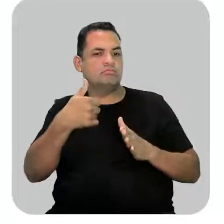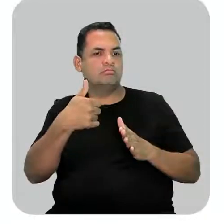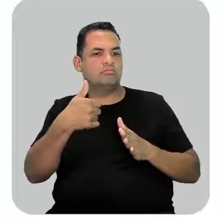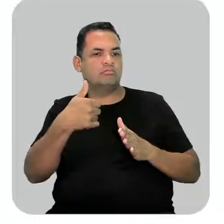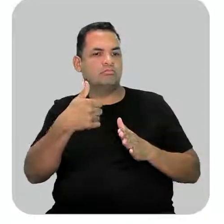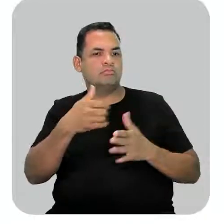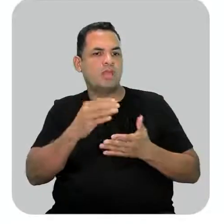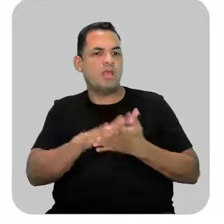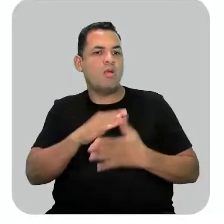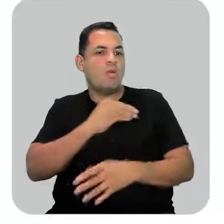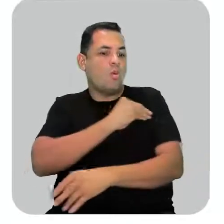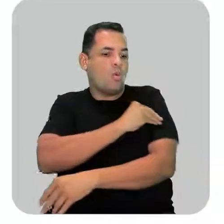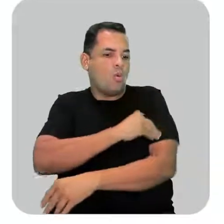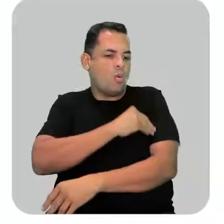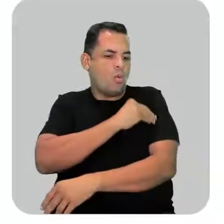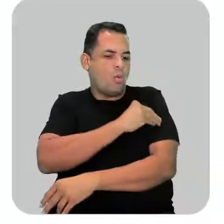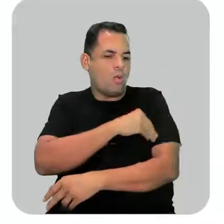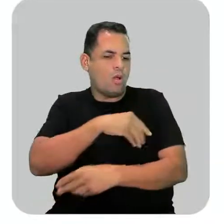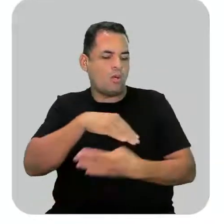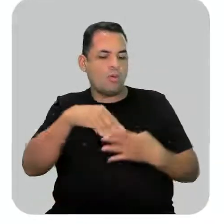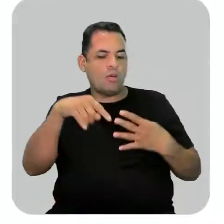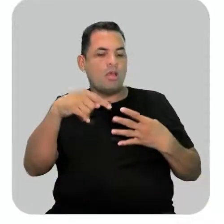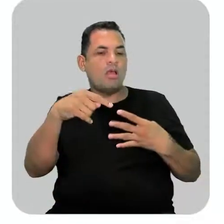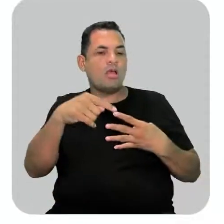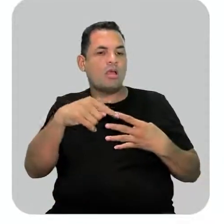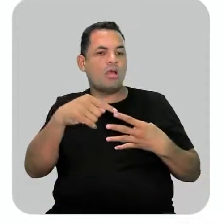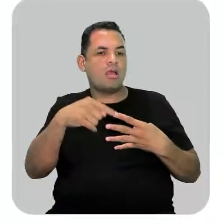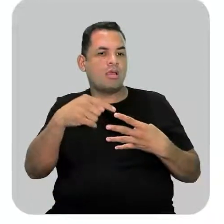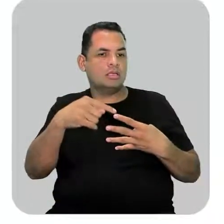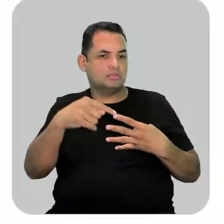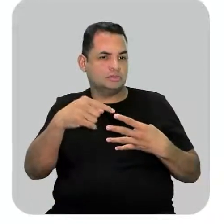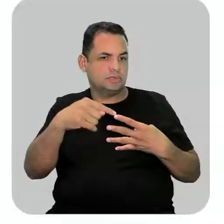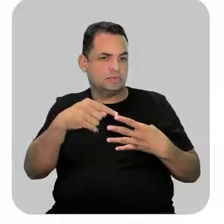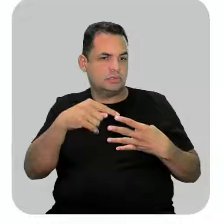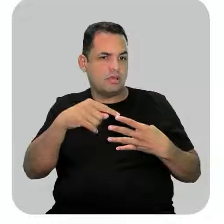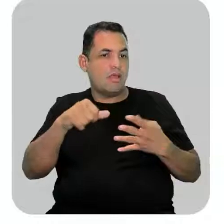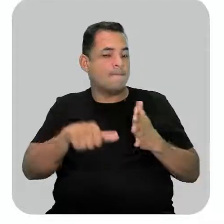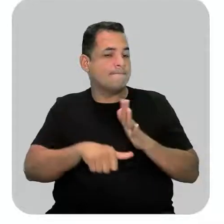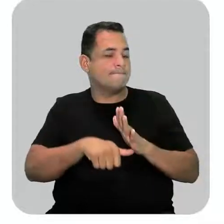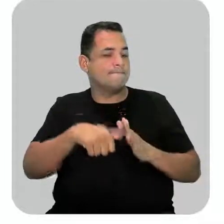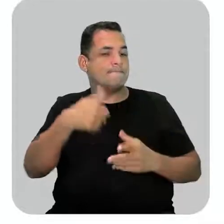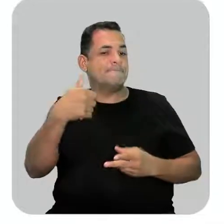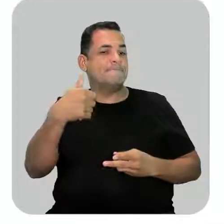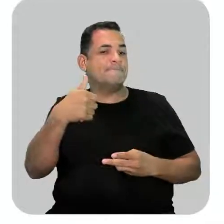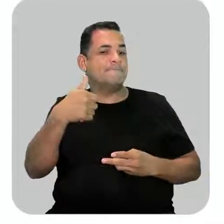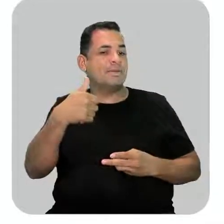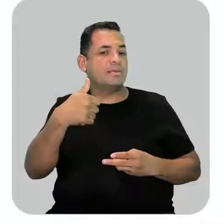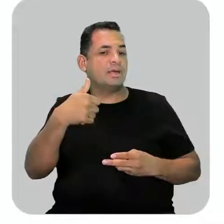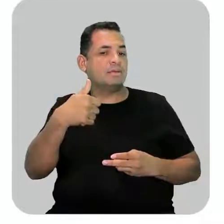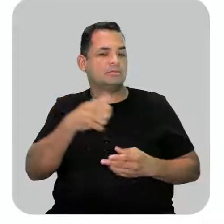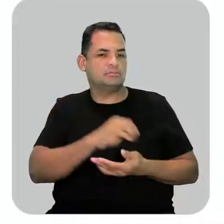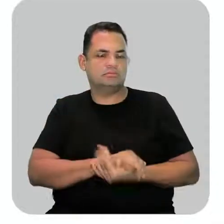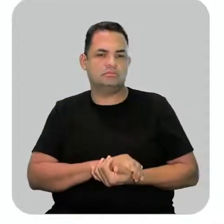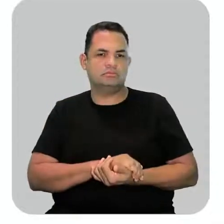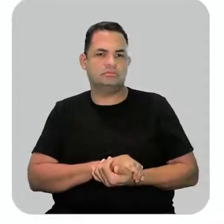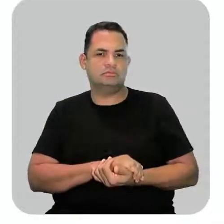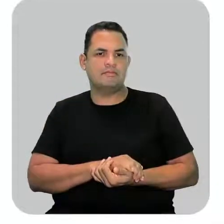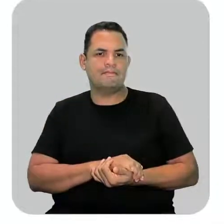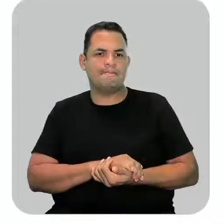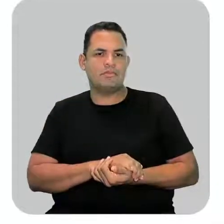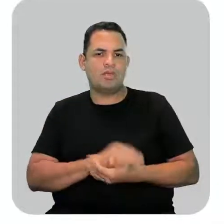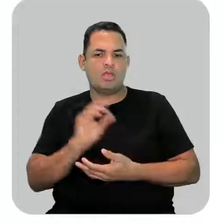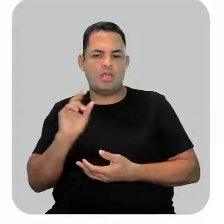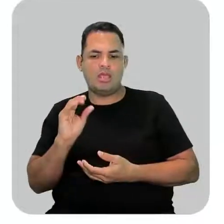meu álcool é classificado como álcool primário, porque a minha hidroxila está ligada aqui, ó, a